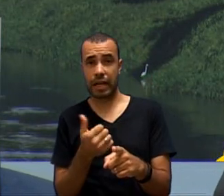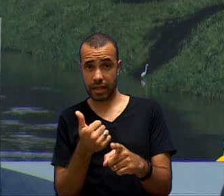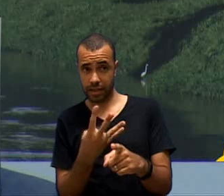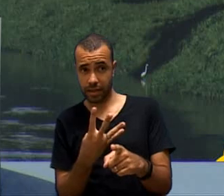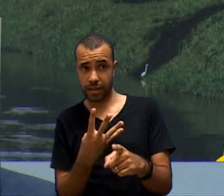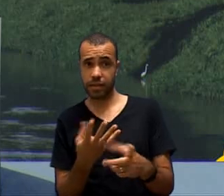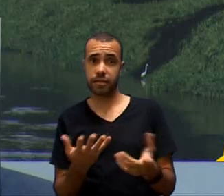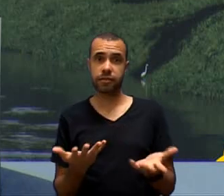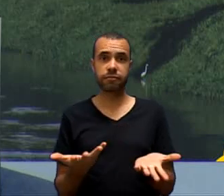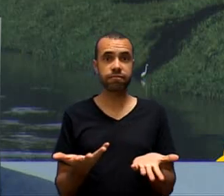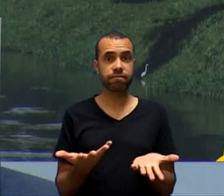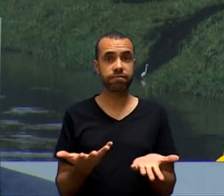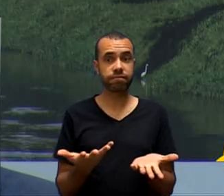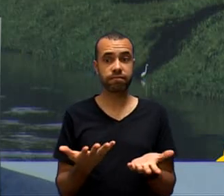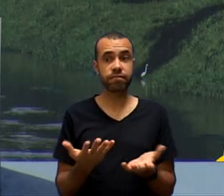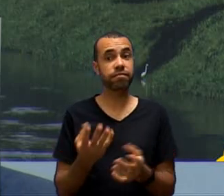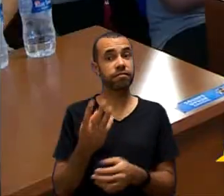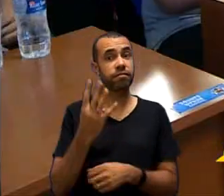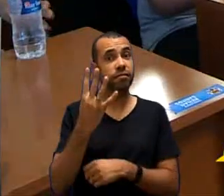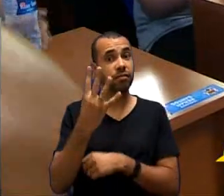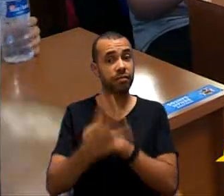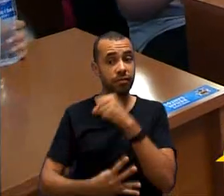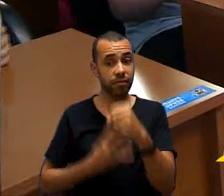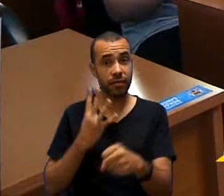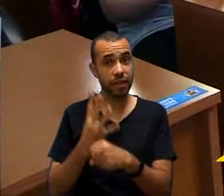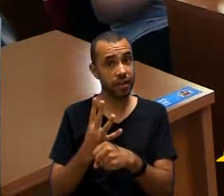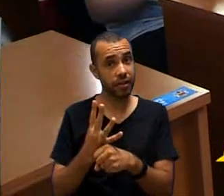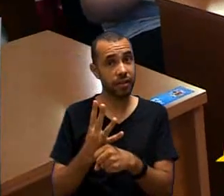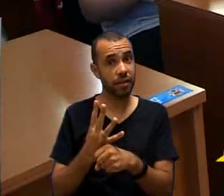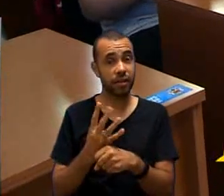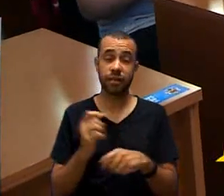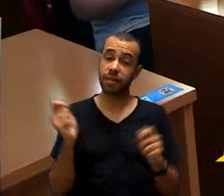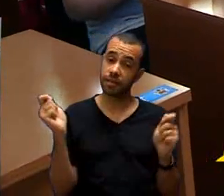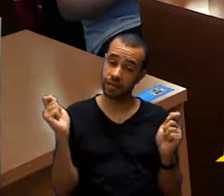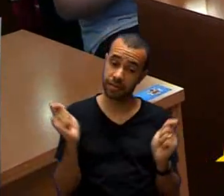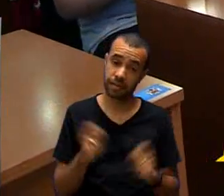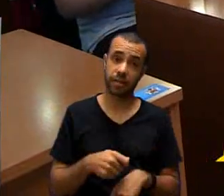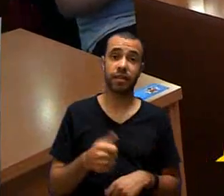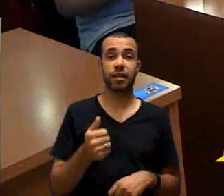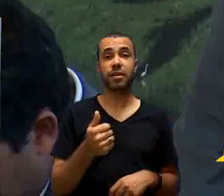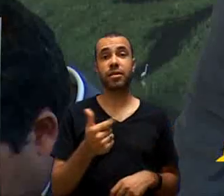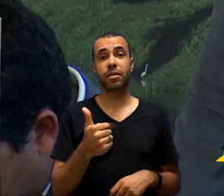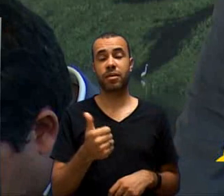14. Então, Renan, mais 4 anos, né? 12, 13, 14.